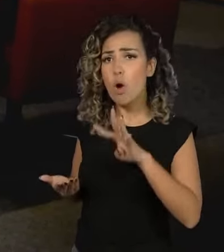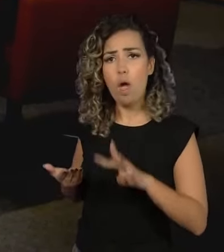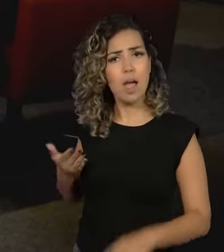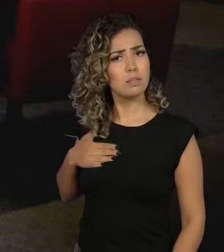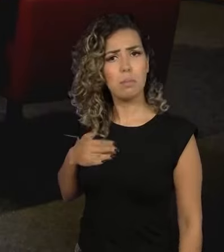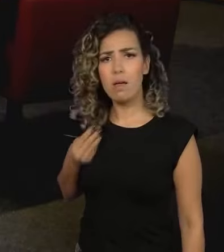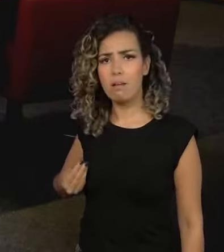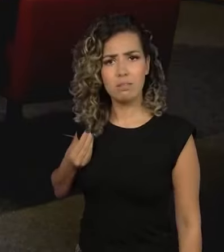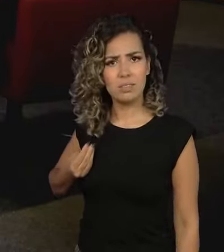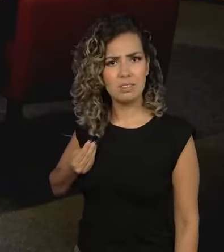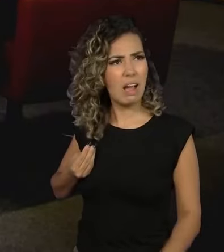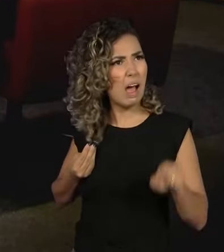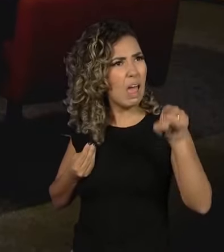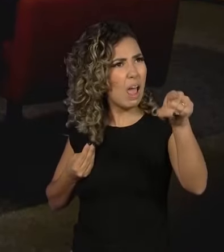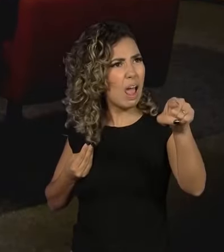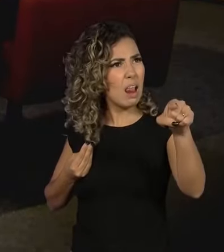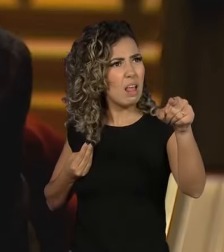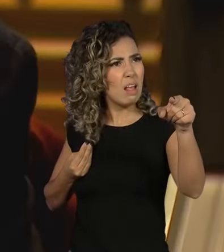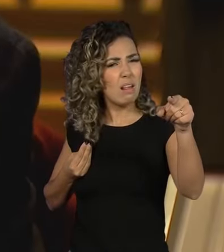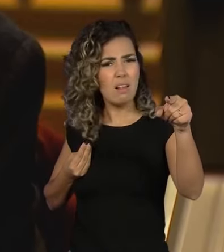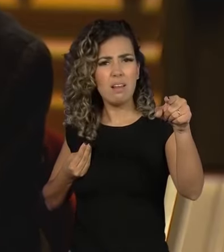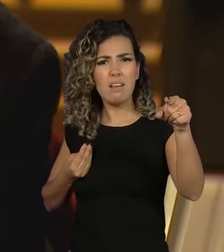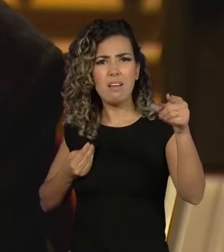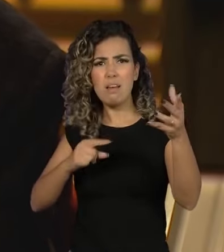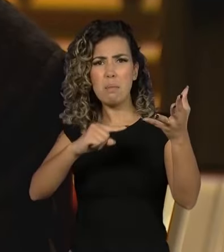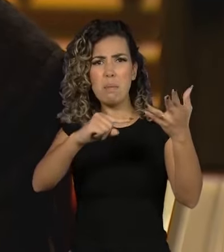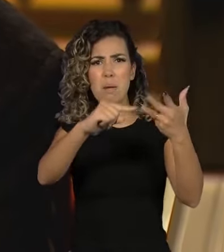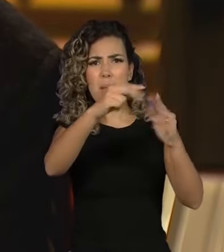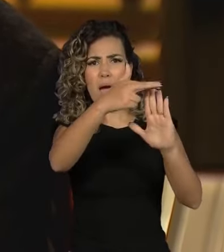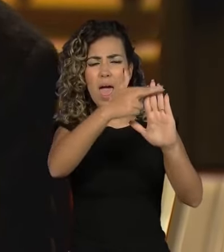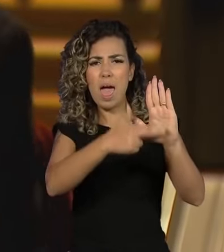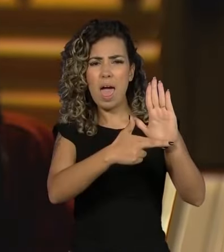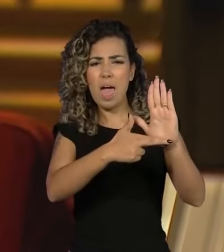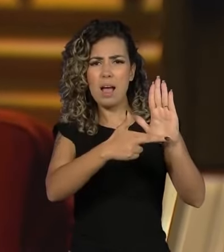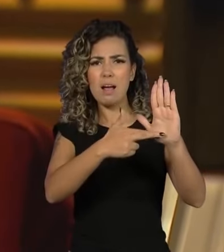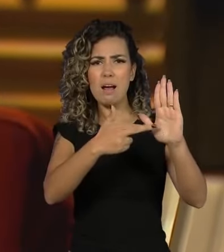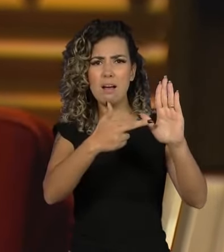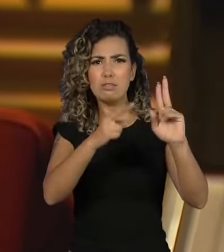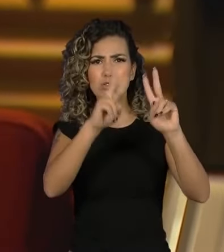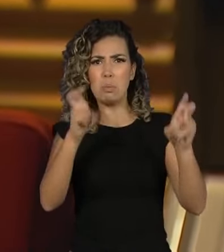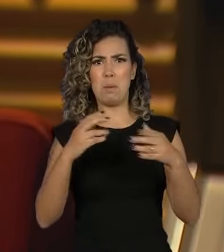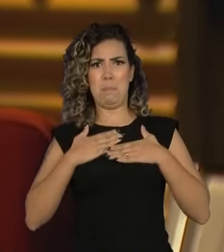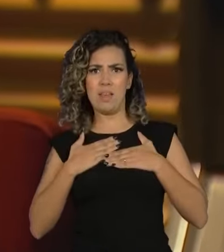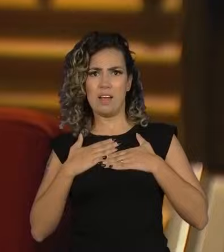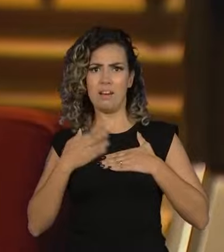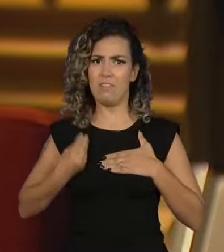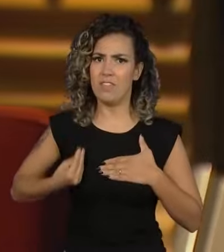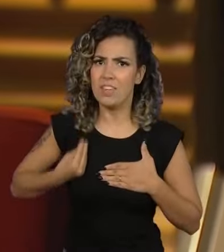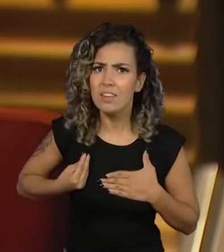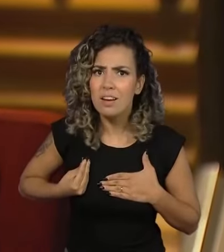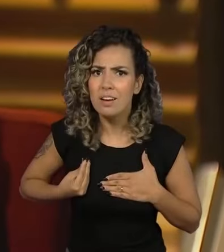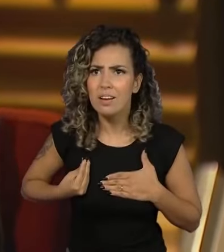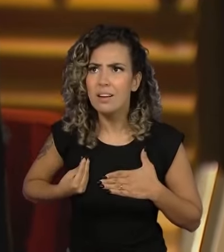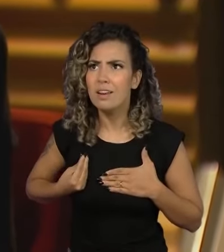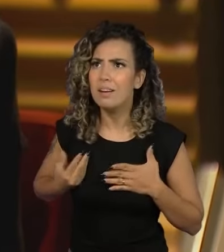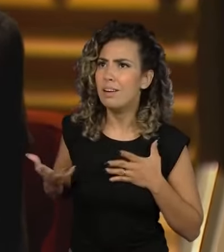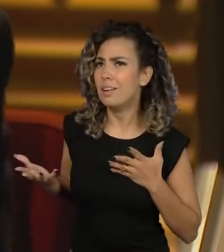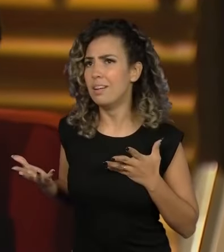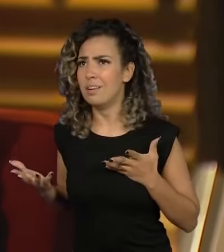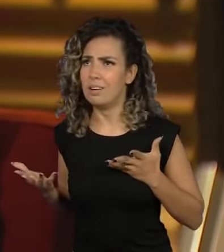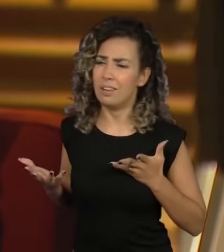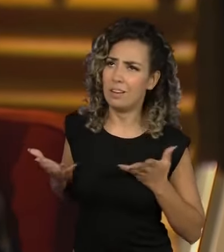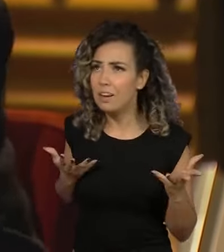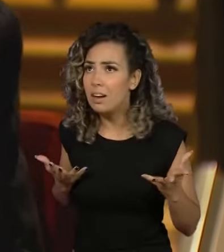minha vida será superior àquela que eu possa discernir então de duas uma ou o cara